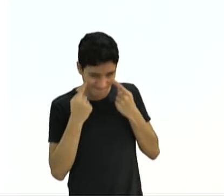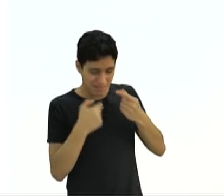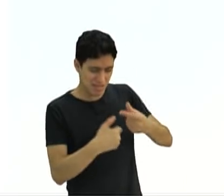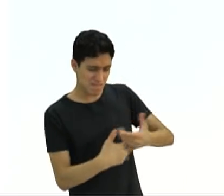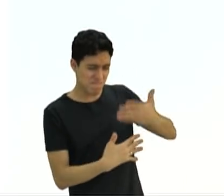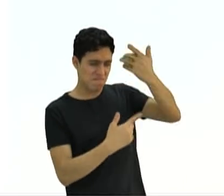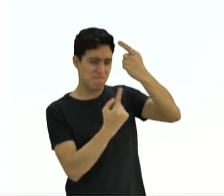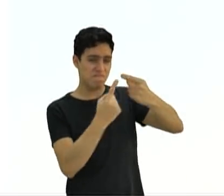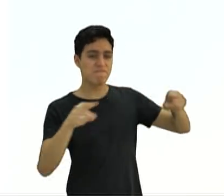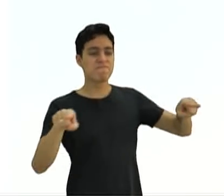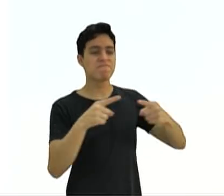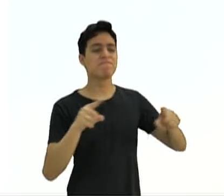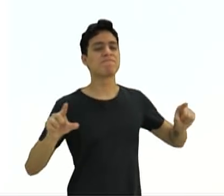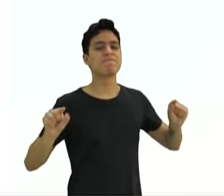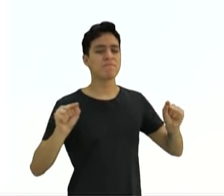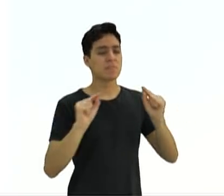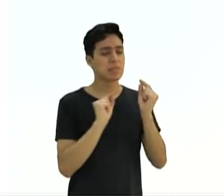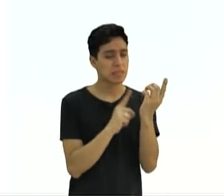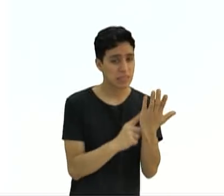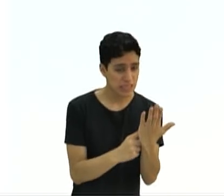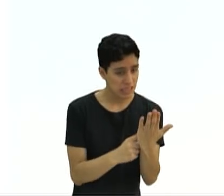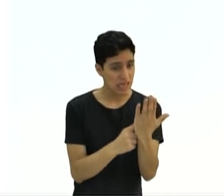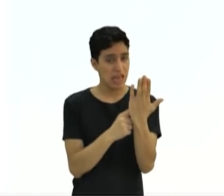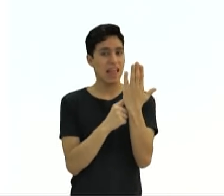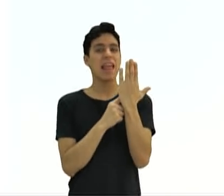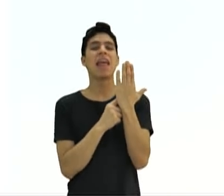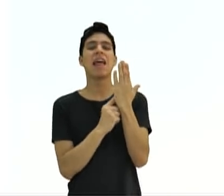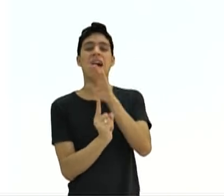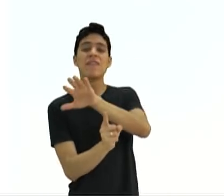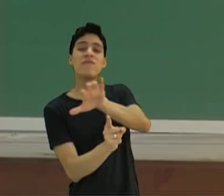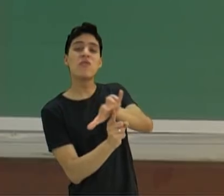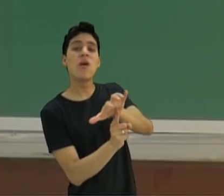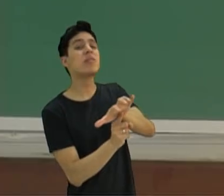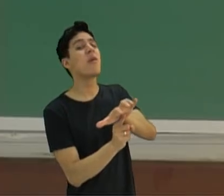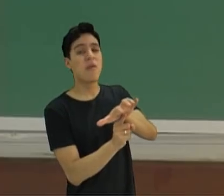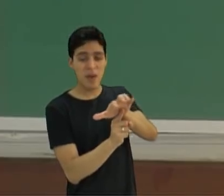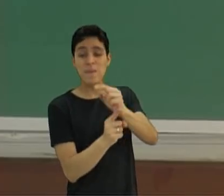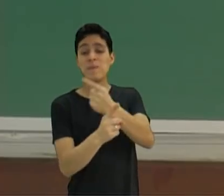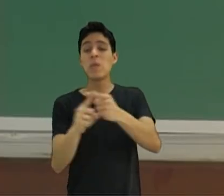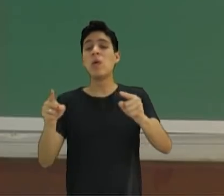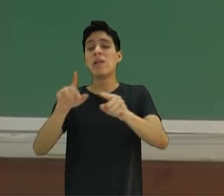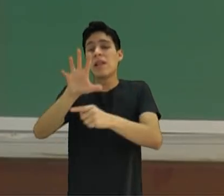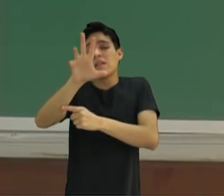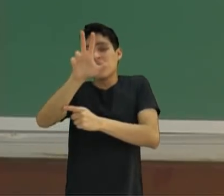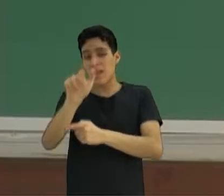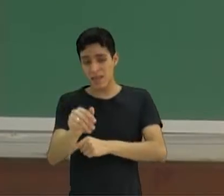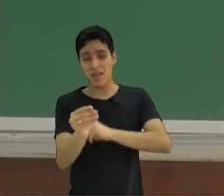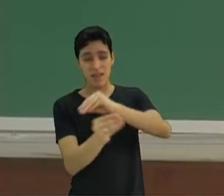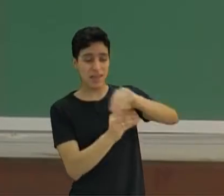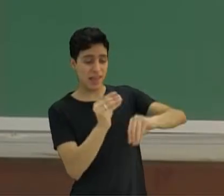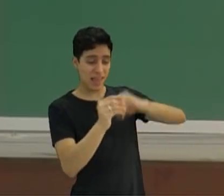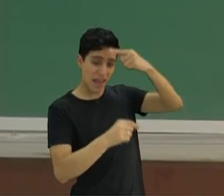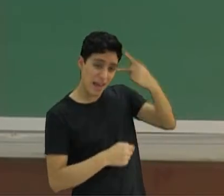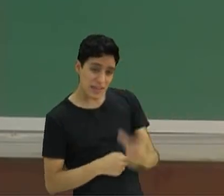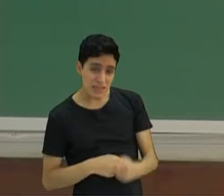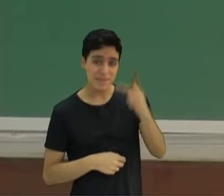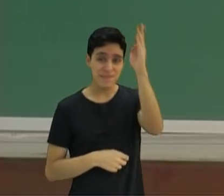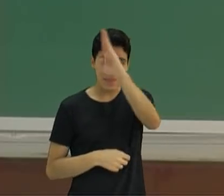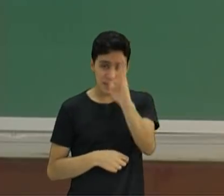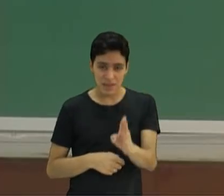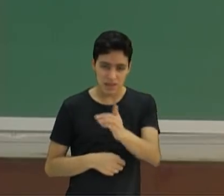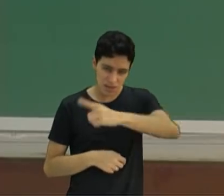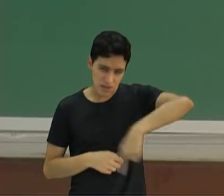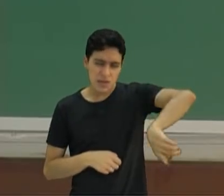é para representar a influência também das músicas africanas na música brasileira, certo? Você